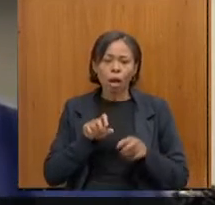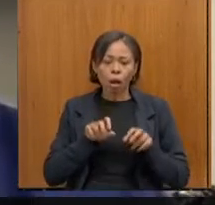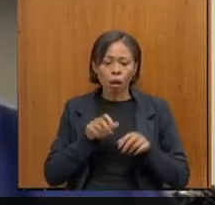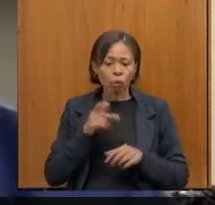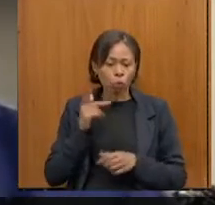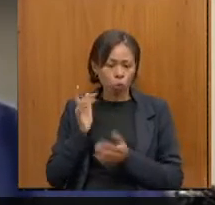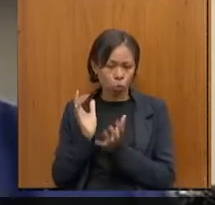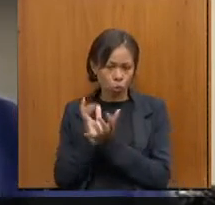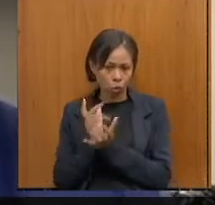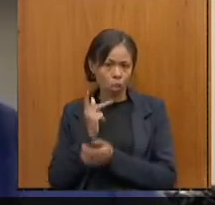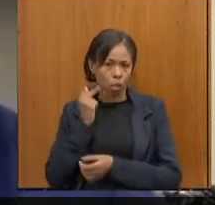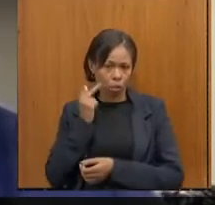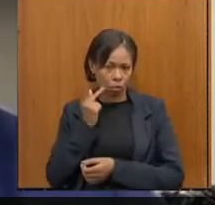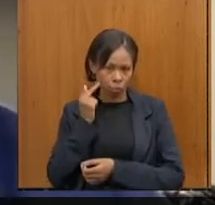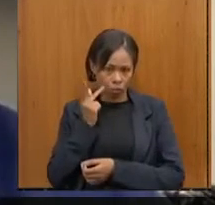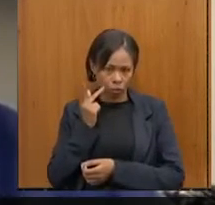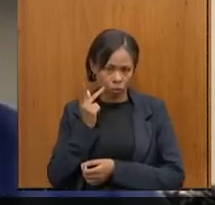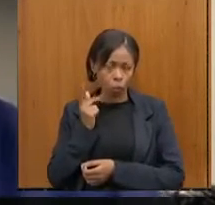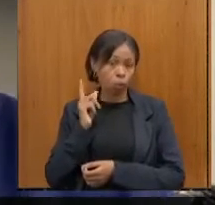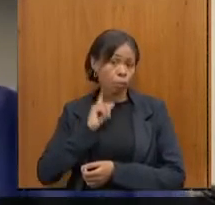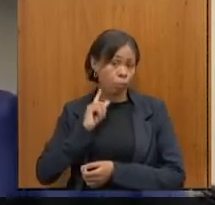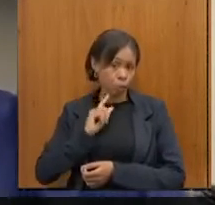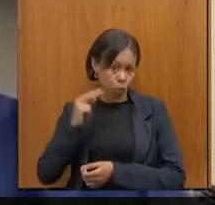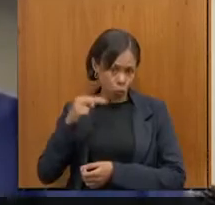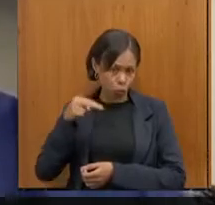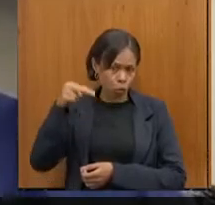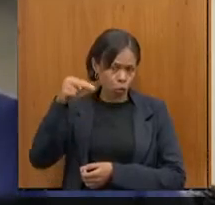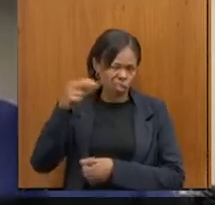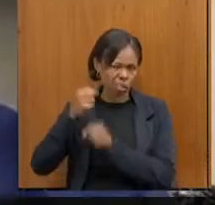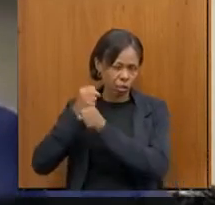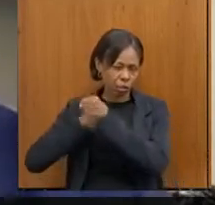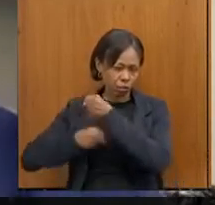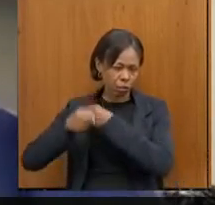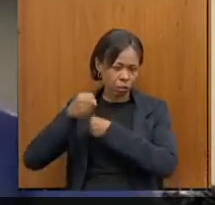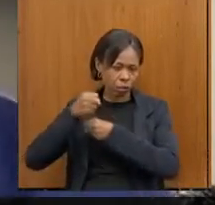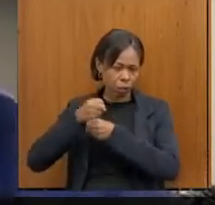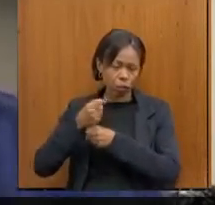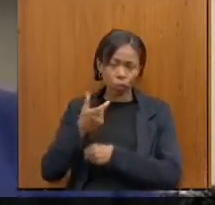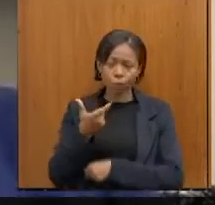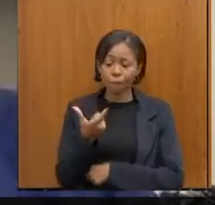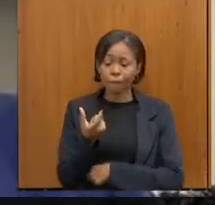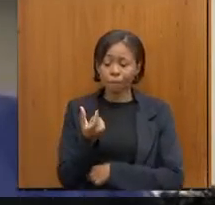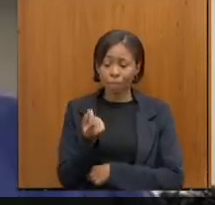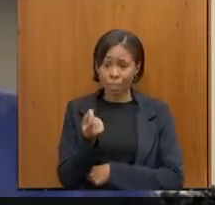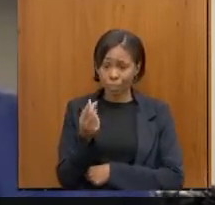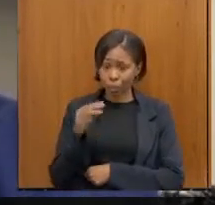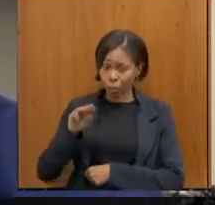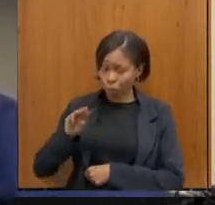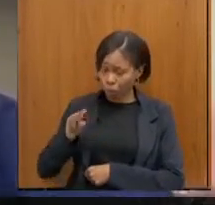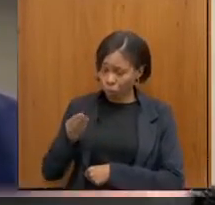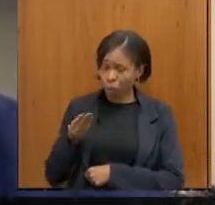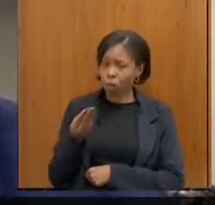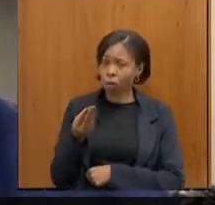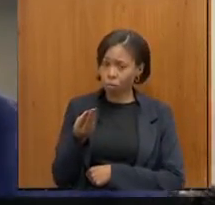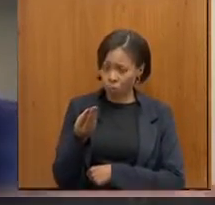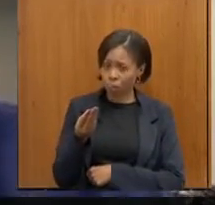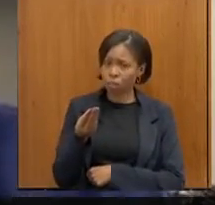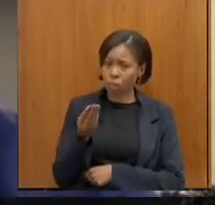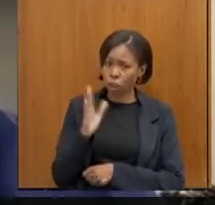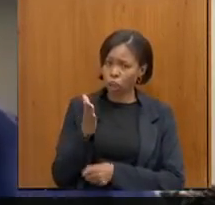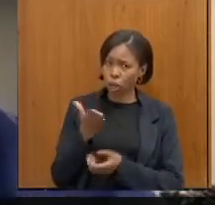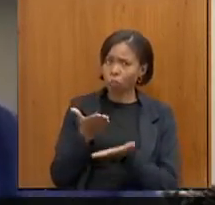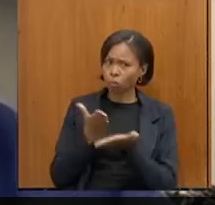norte de Minas no ano passado nós colocamos uma emenda de 20 milhões e foi aprovada faz parte do orçamento